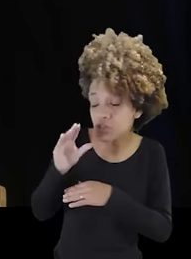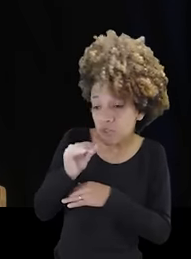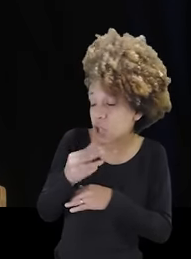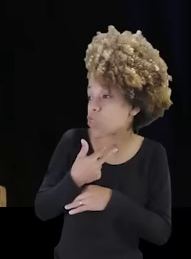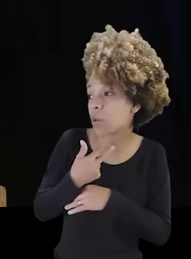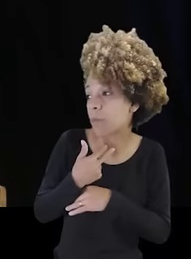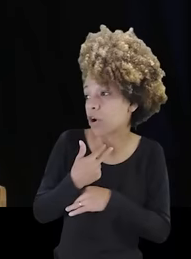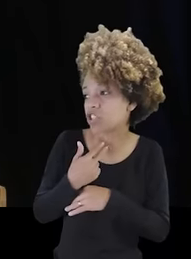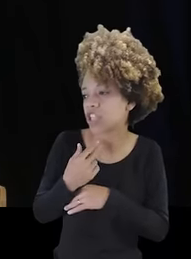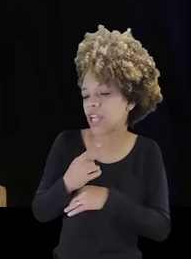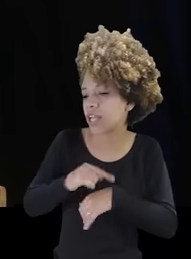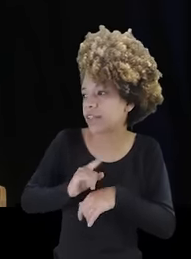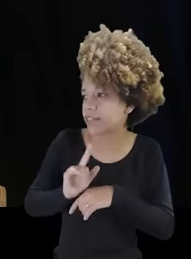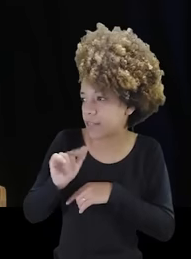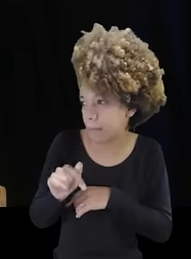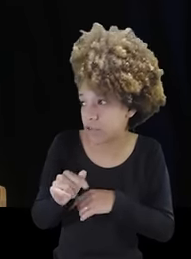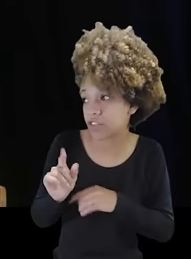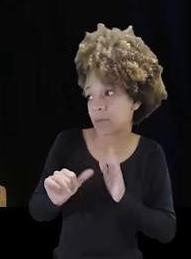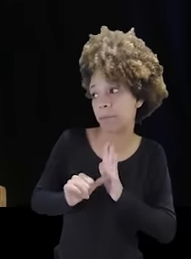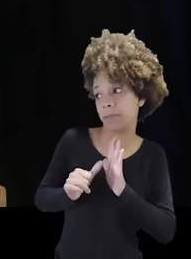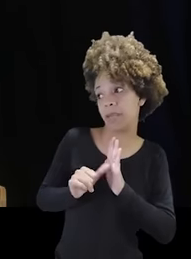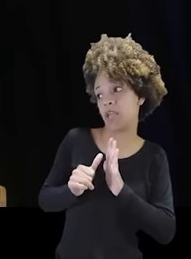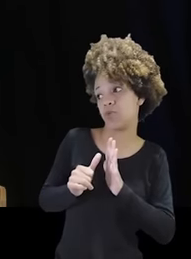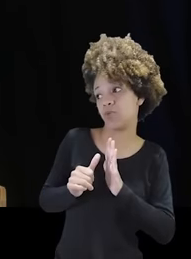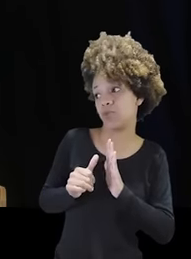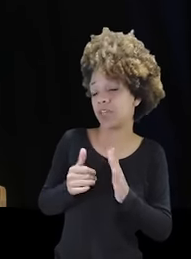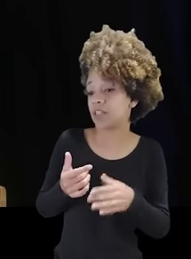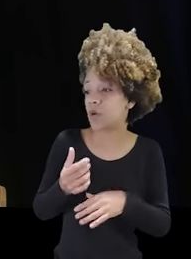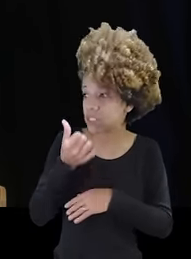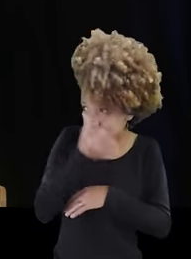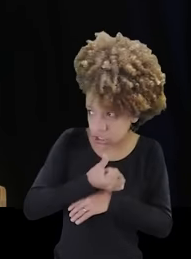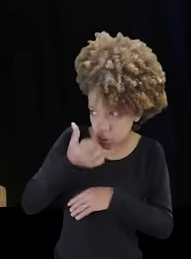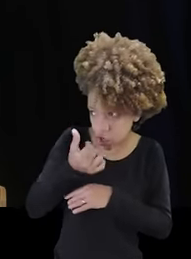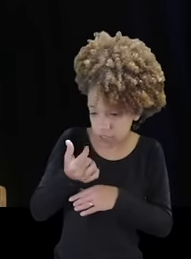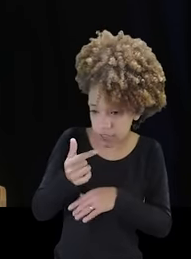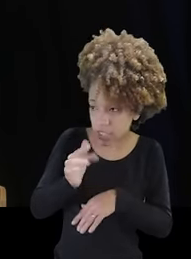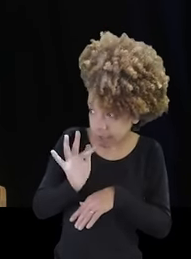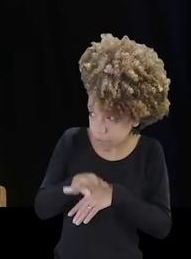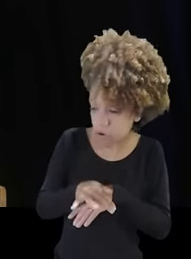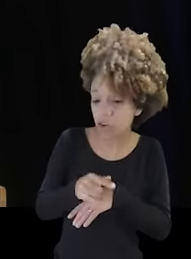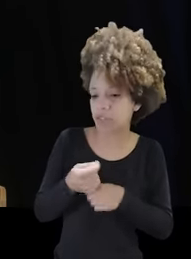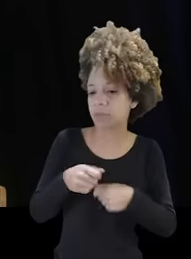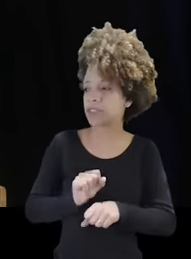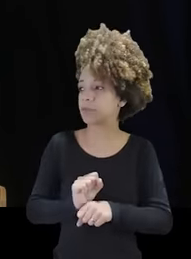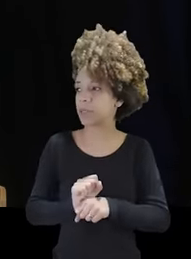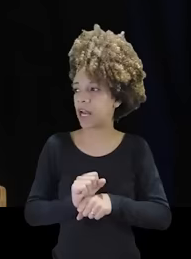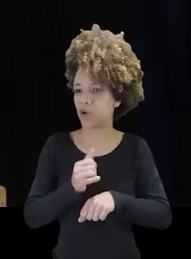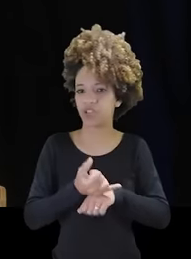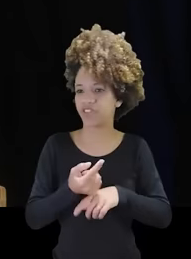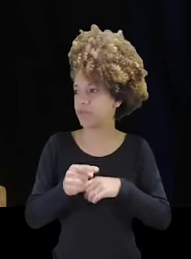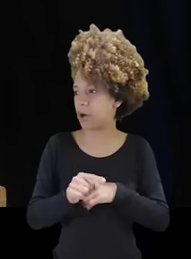funcionários não podem sair depois de você do trabalho você tem que sair primeiro então assim são 6 horas já acabou o horário você tem que ficar ali